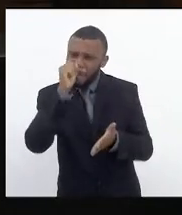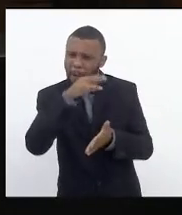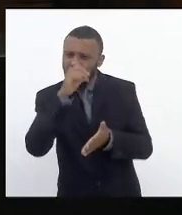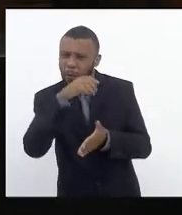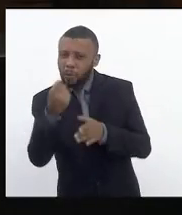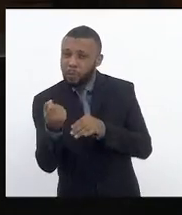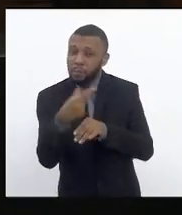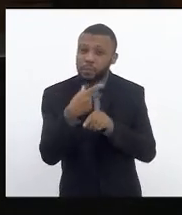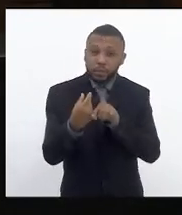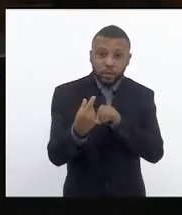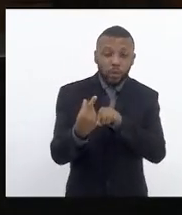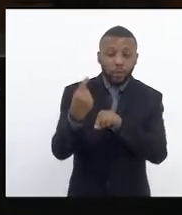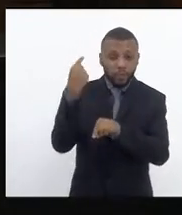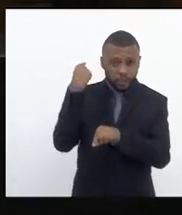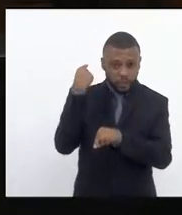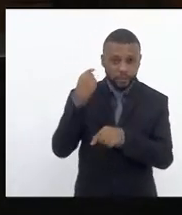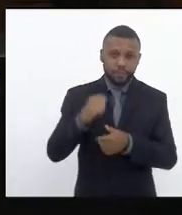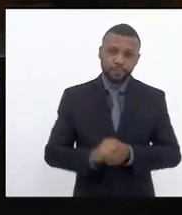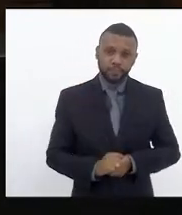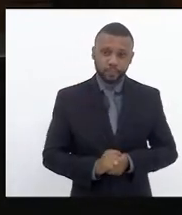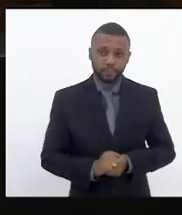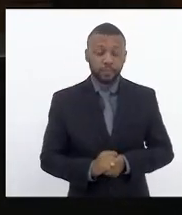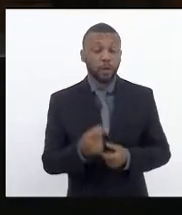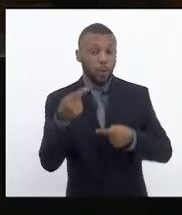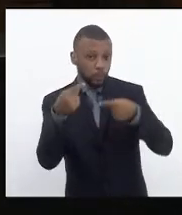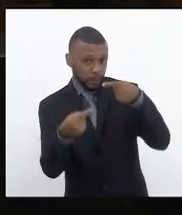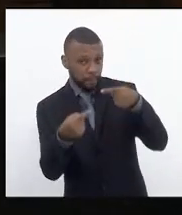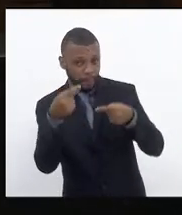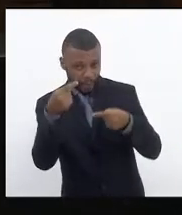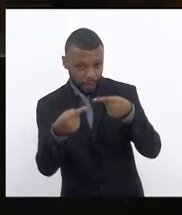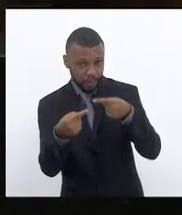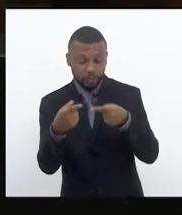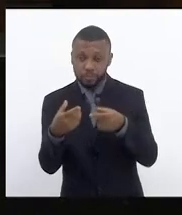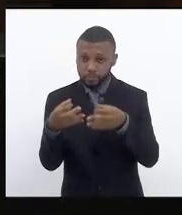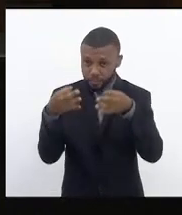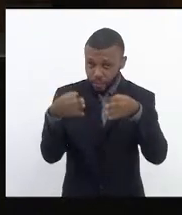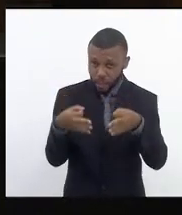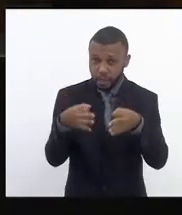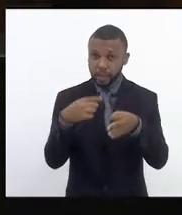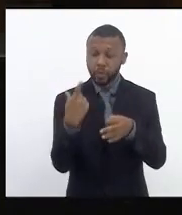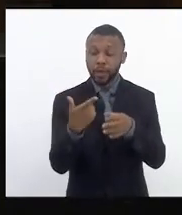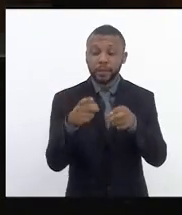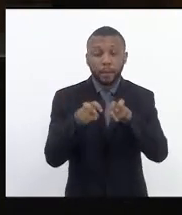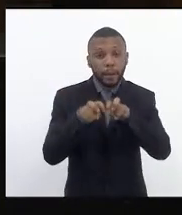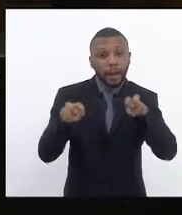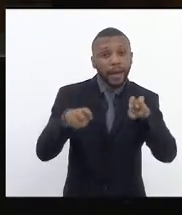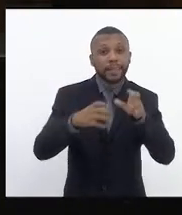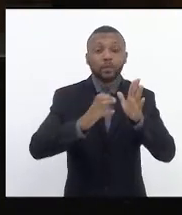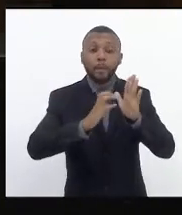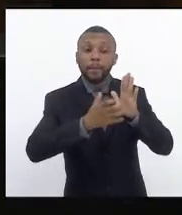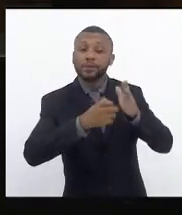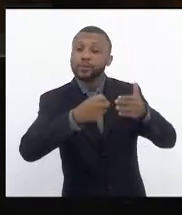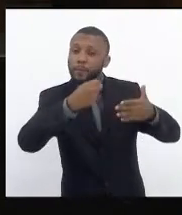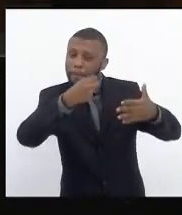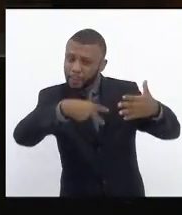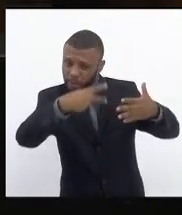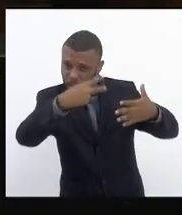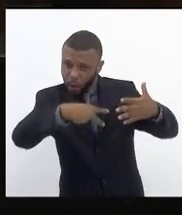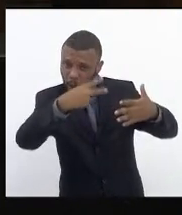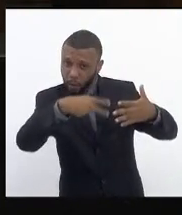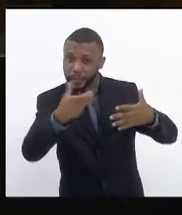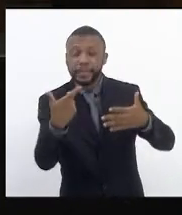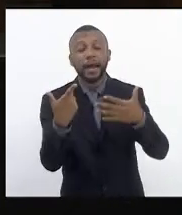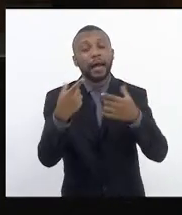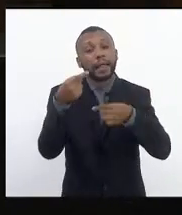último e faça um debate muito fraco porque a nossa bancada do PSOL que chamar para um debate que esse novo regime de recuperação